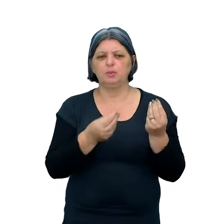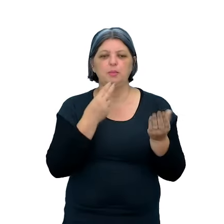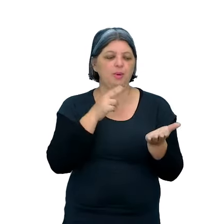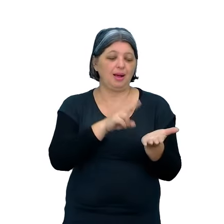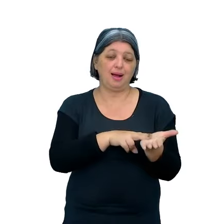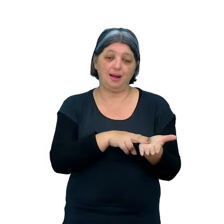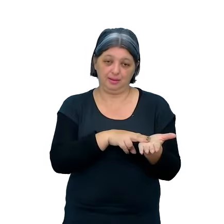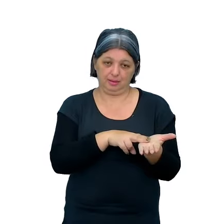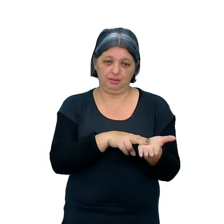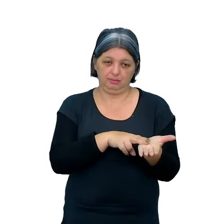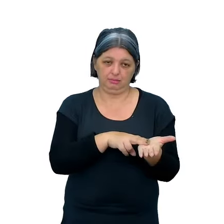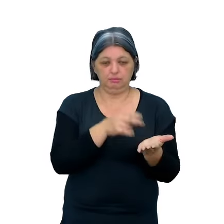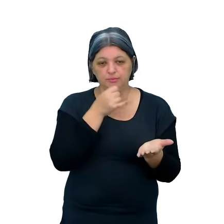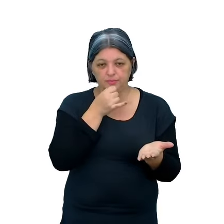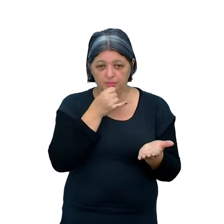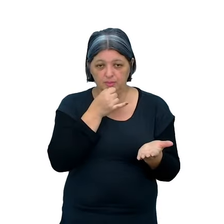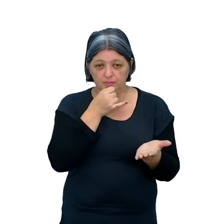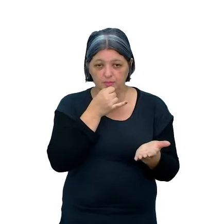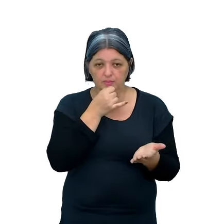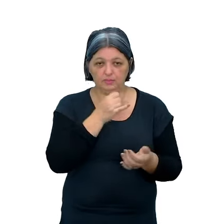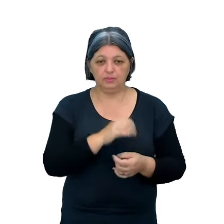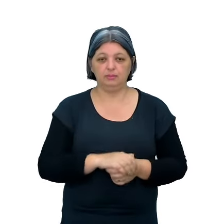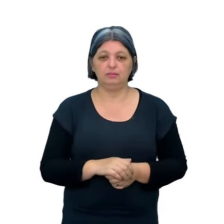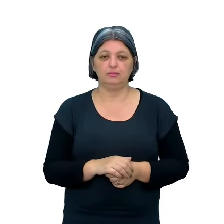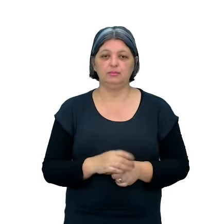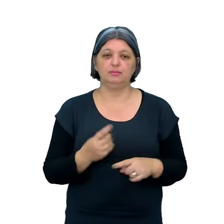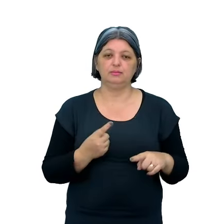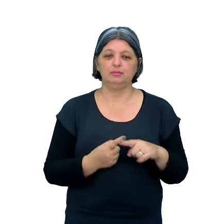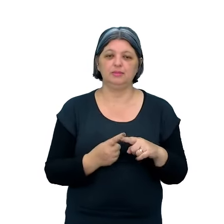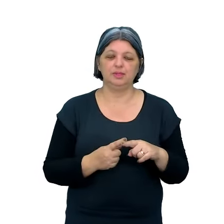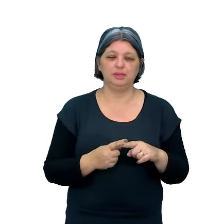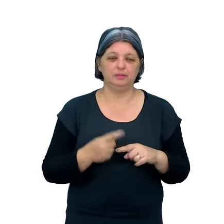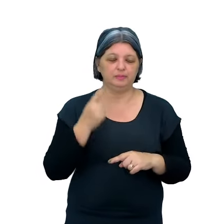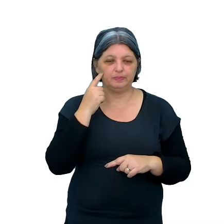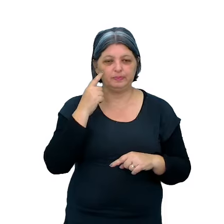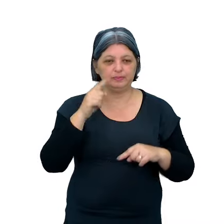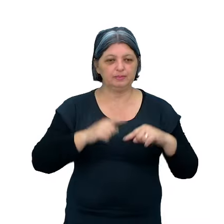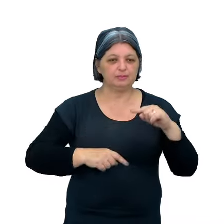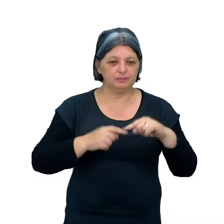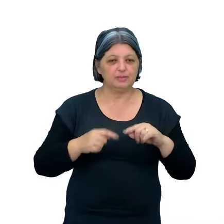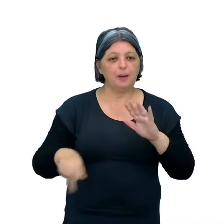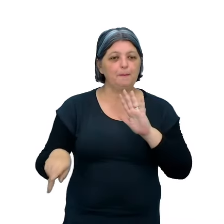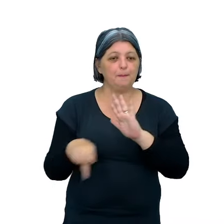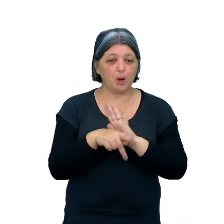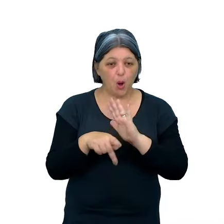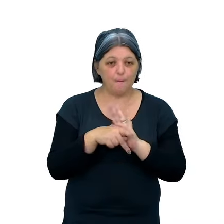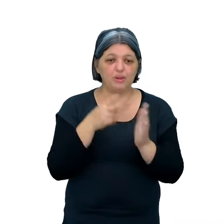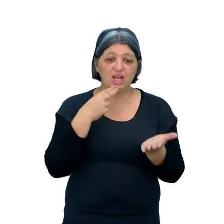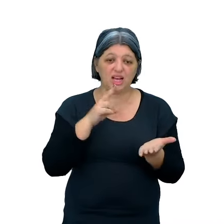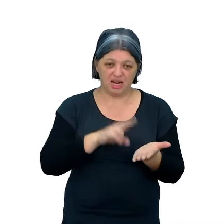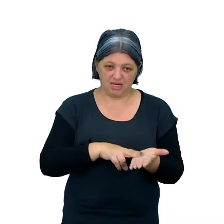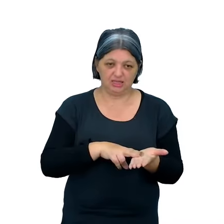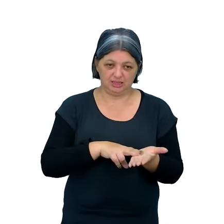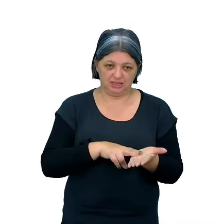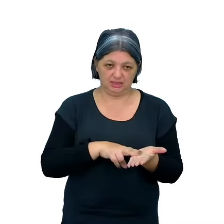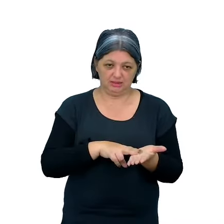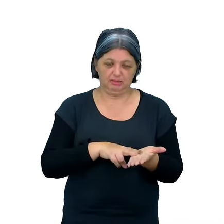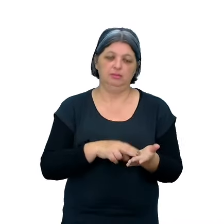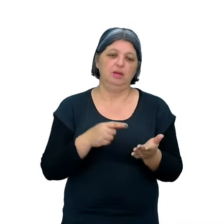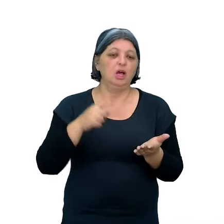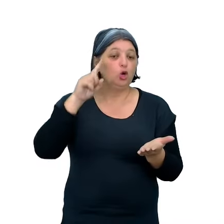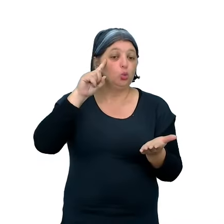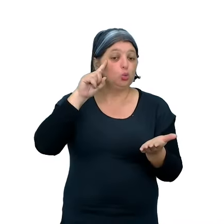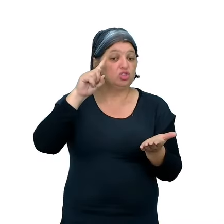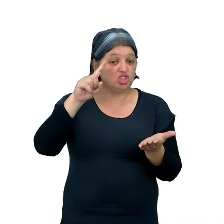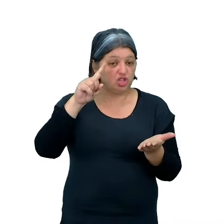por exemplo, seja ela qual for, né? Existem alguns elementos que são próprios da carta, que é ali a data,